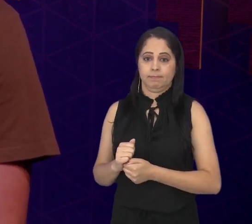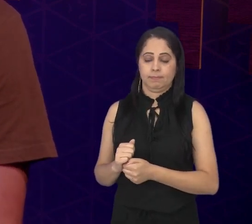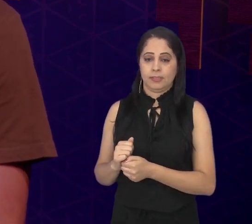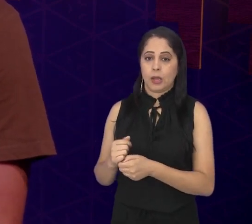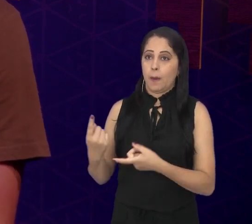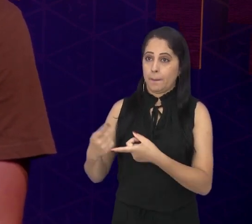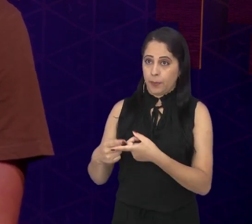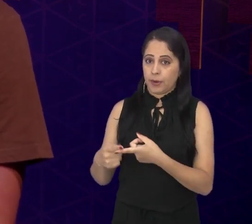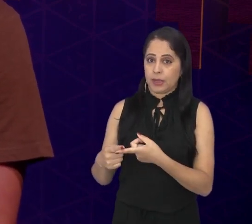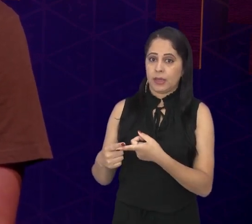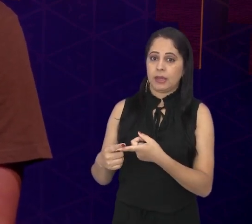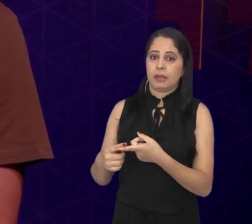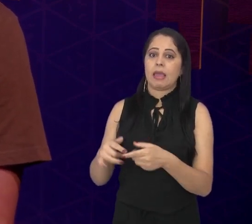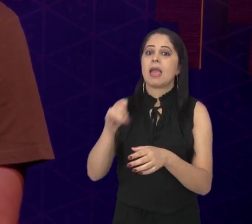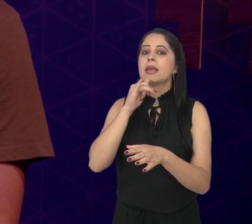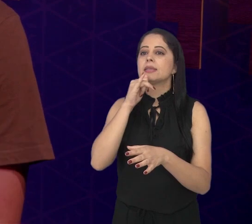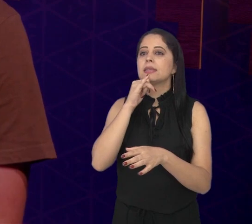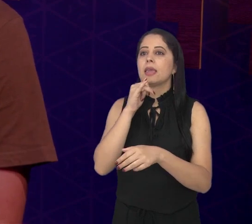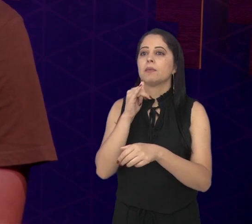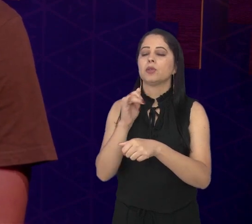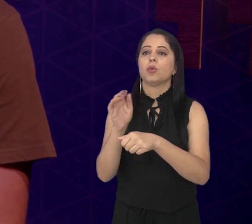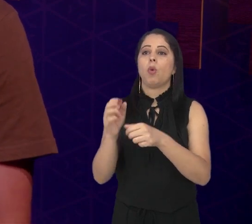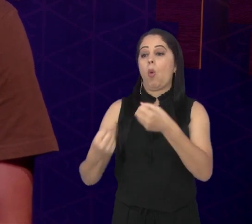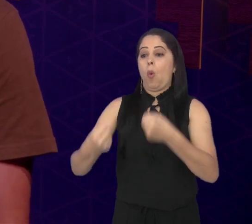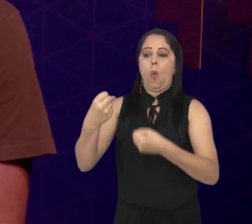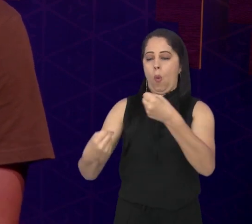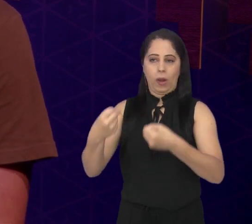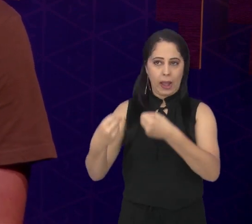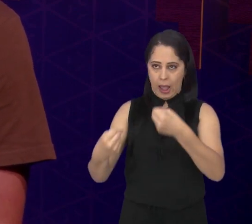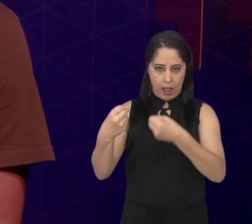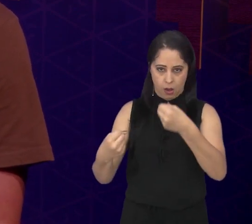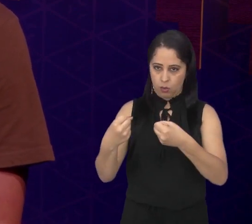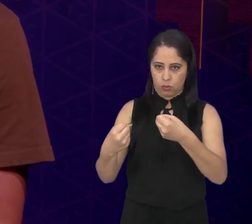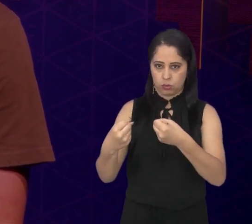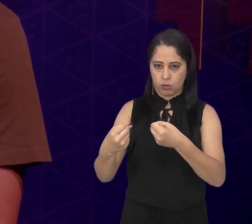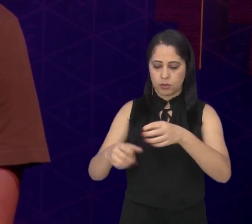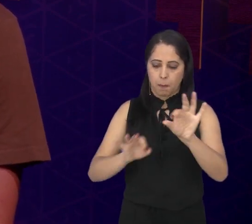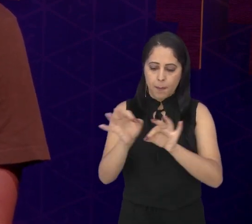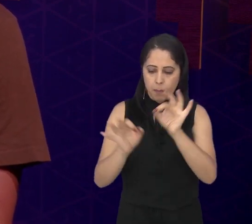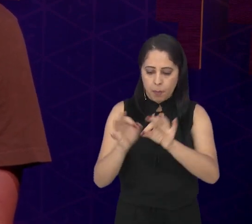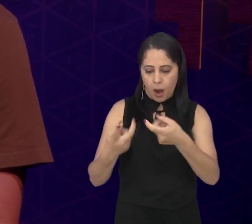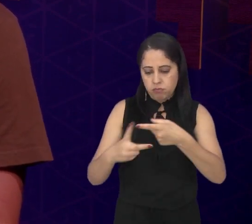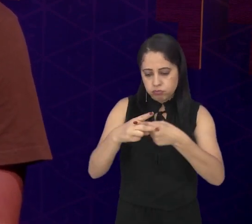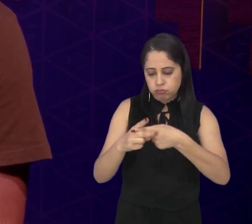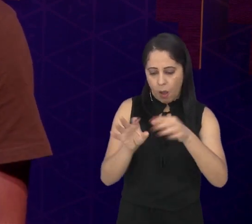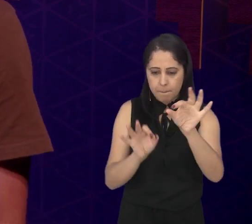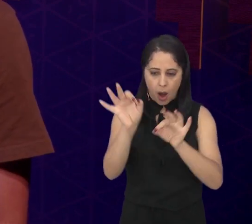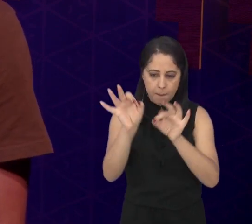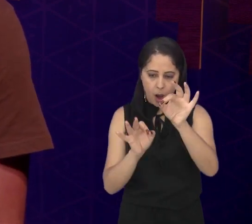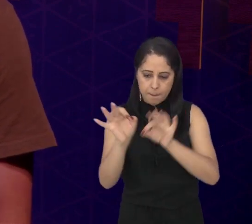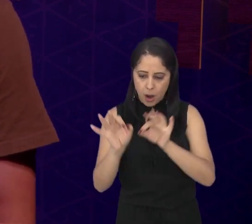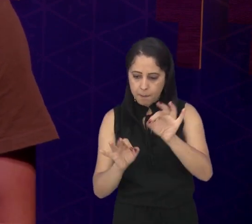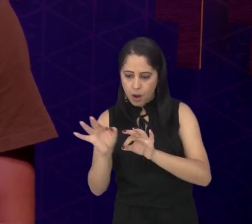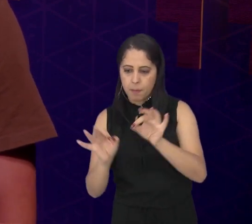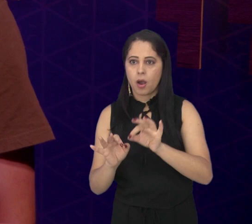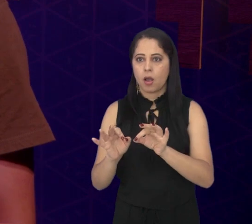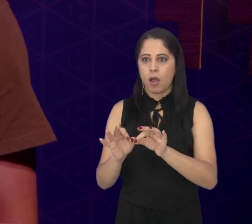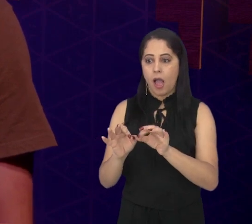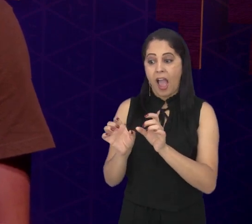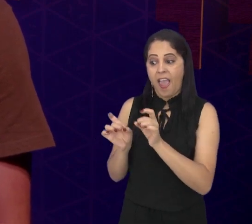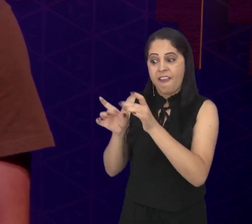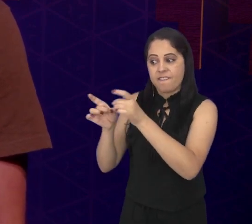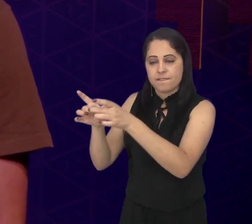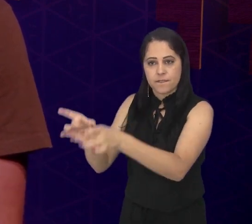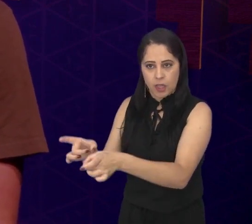recursos materiais, né? Que, tipo, se você faz um carro, você vai vender o carro, você já sabe. Se você fizer